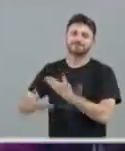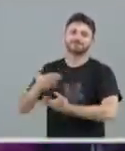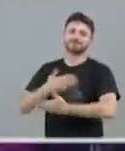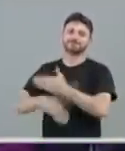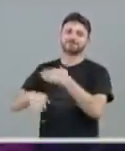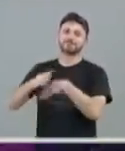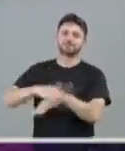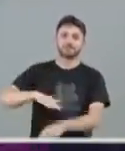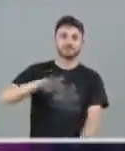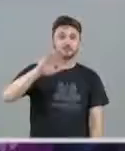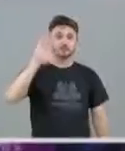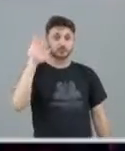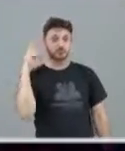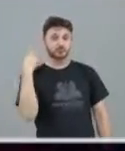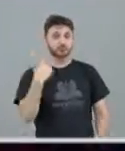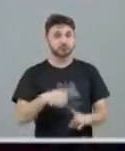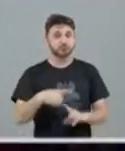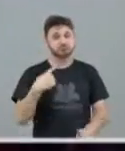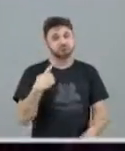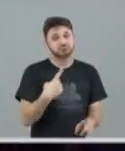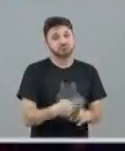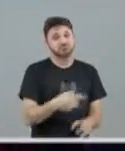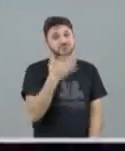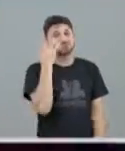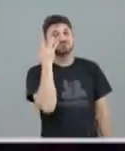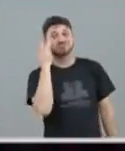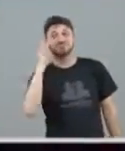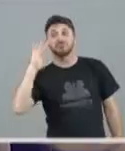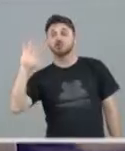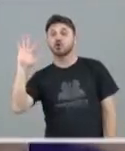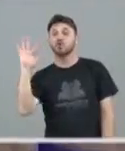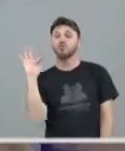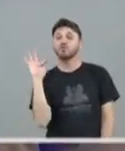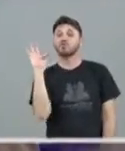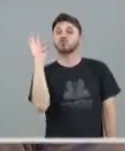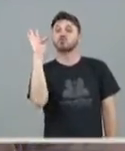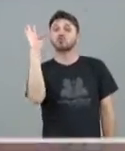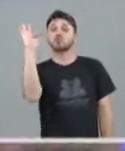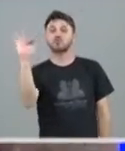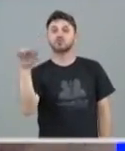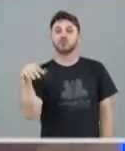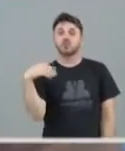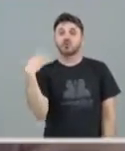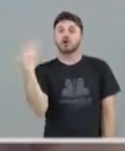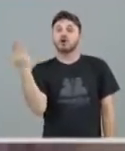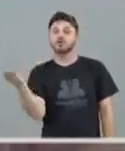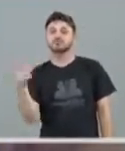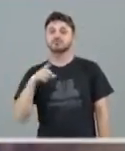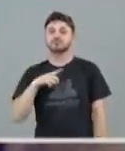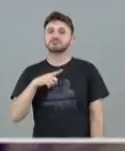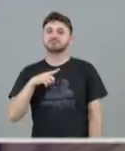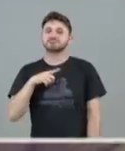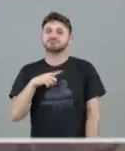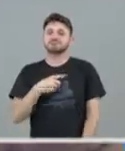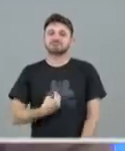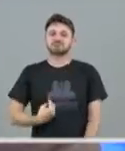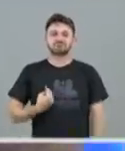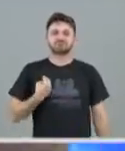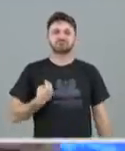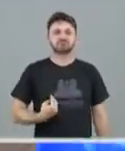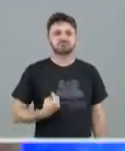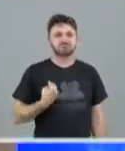mais. Pois não sabemos quanto tempo temos pra respirar.